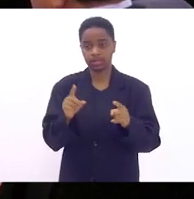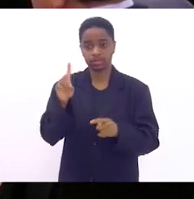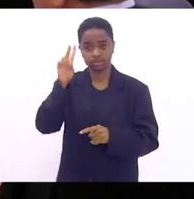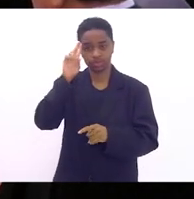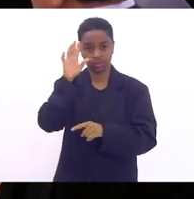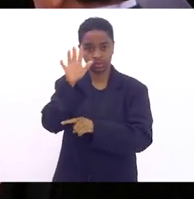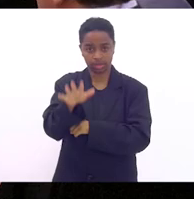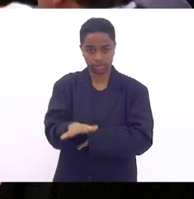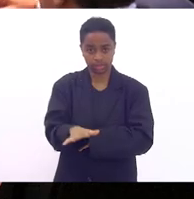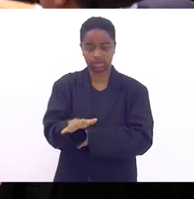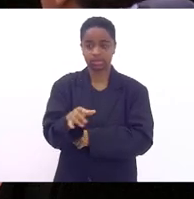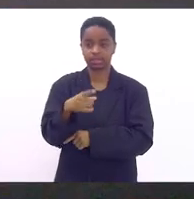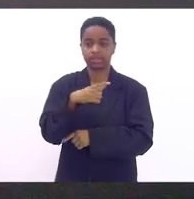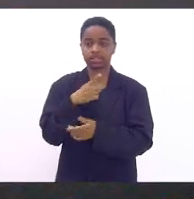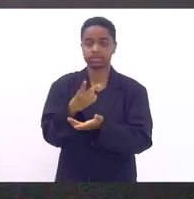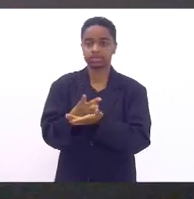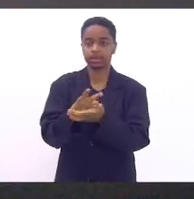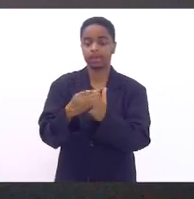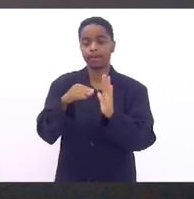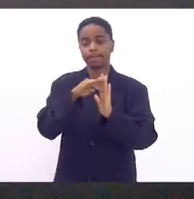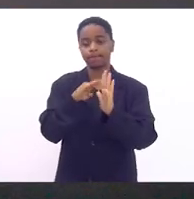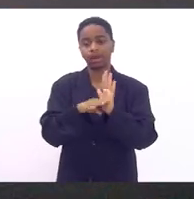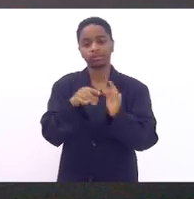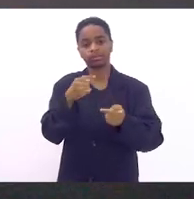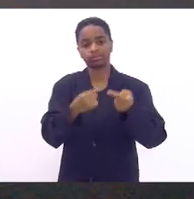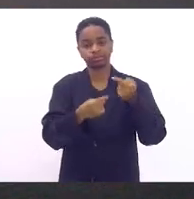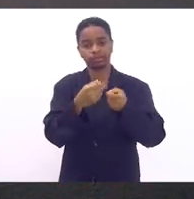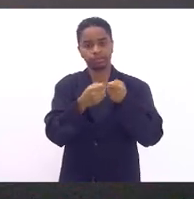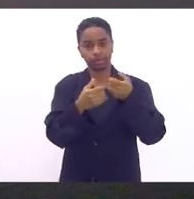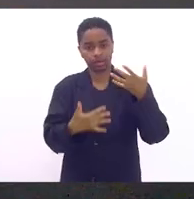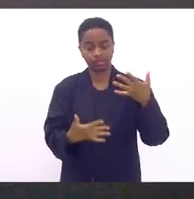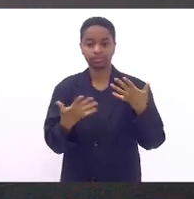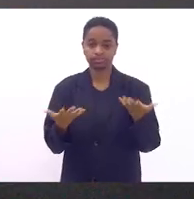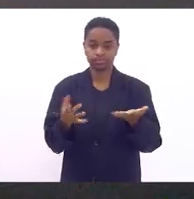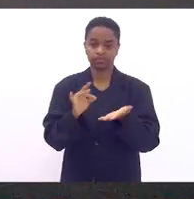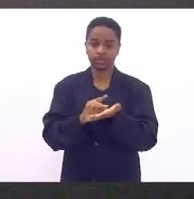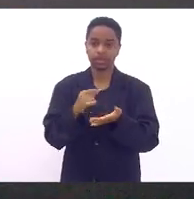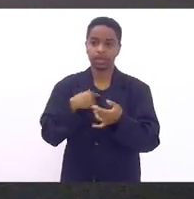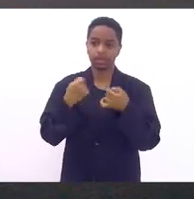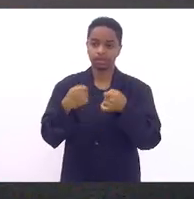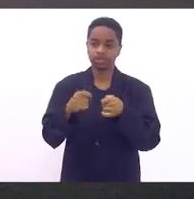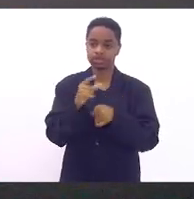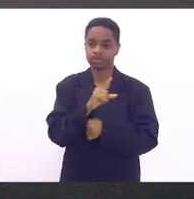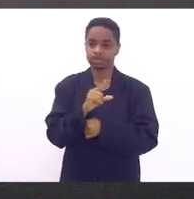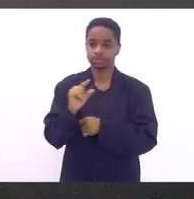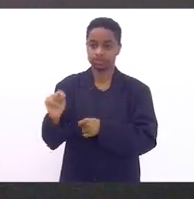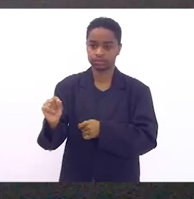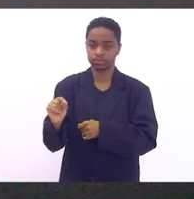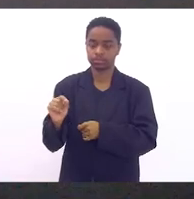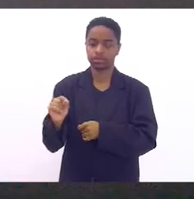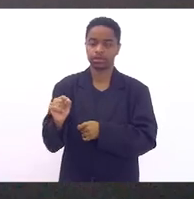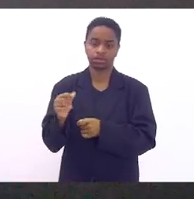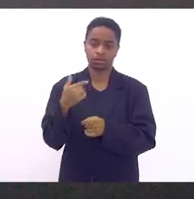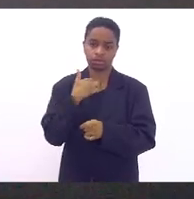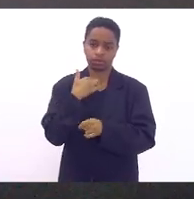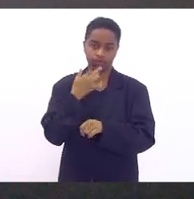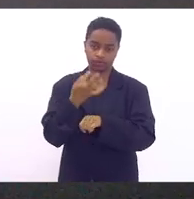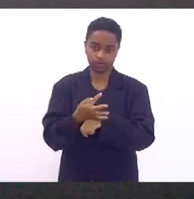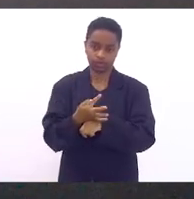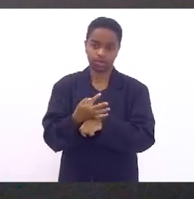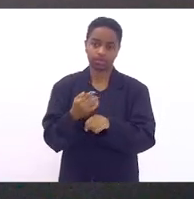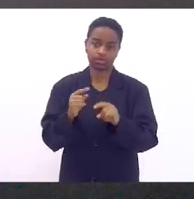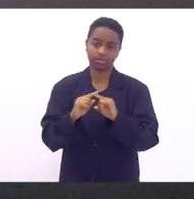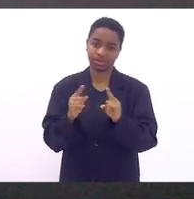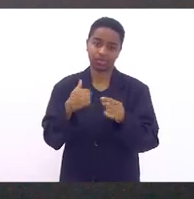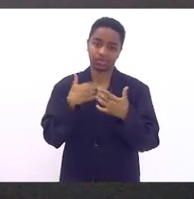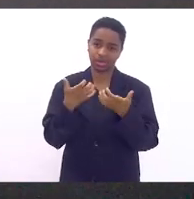Diretoria da fnep as pautas são extensas Então eu preciso de fato me retirar para uma uma que eu não posso faltar senão eu continuaria